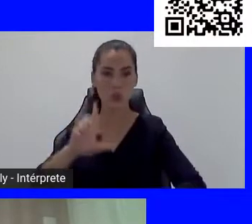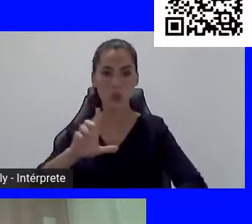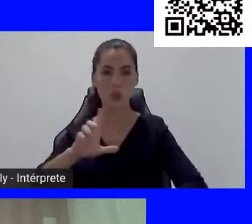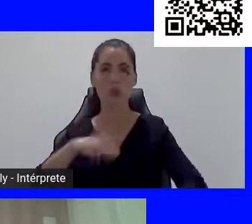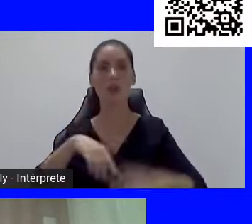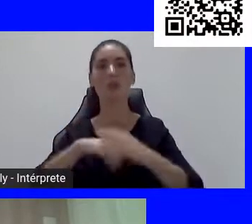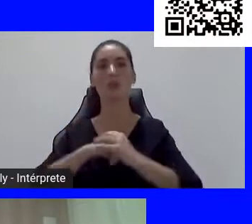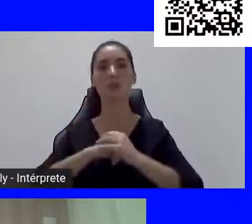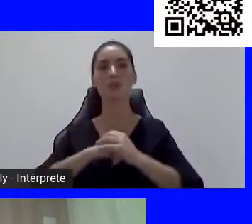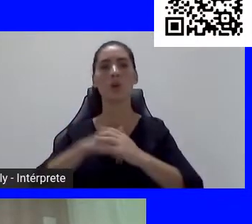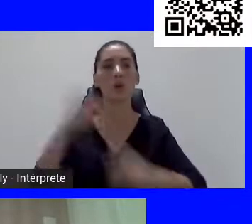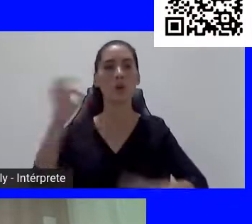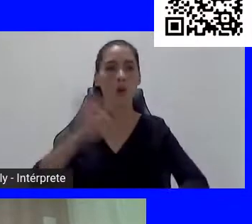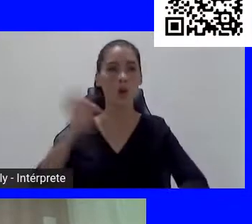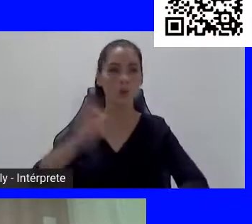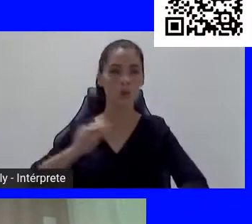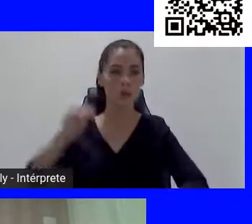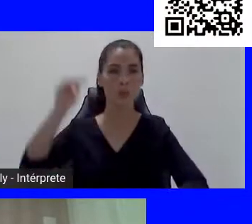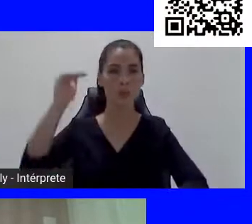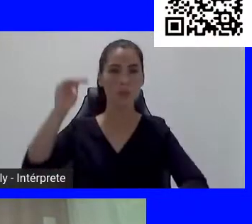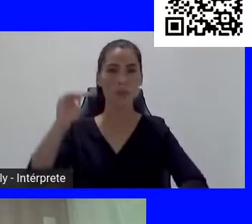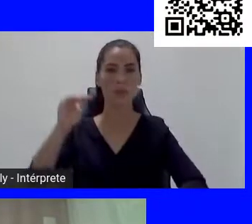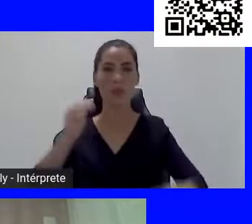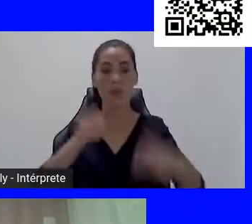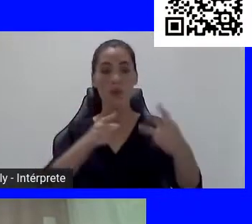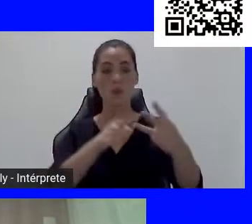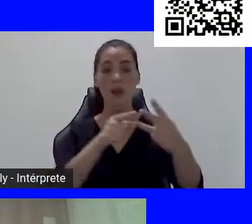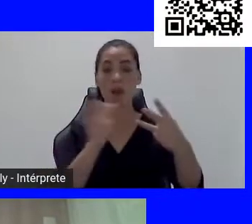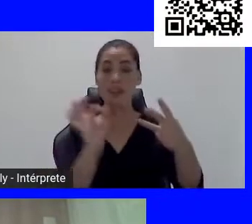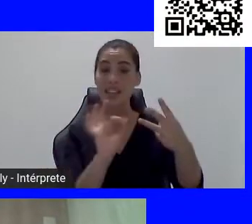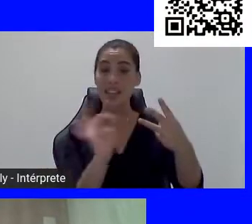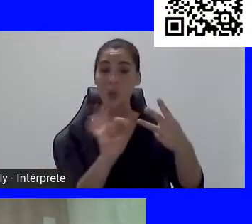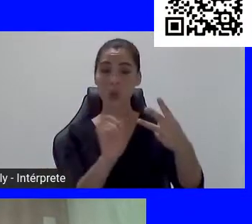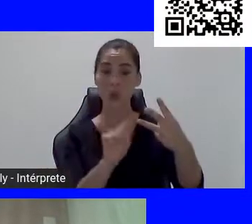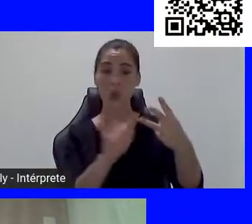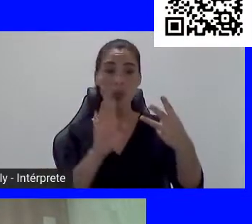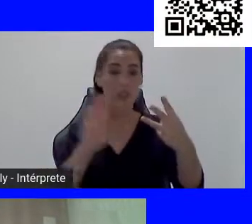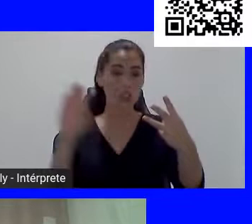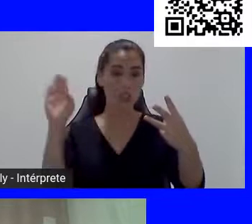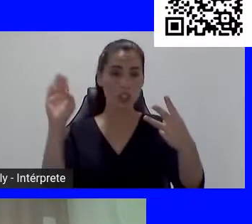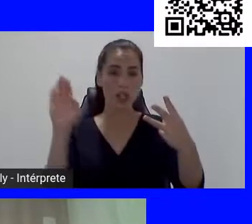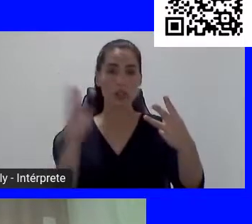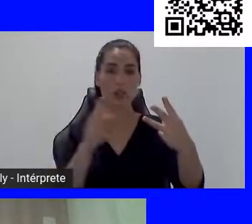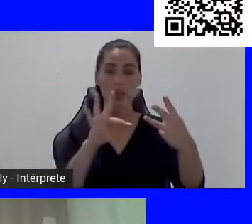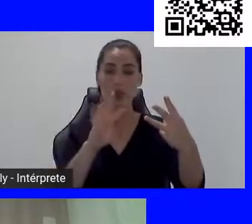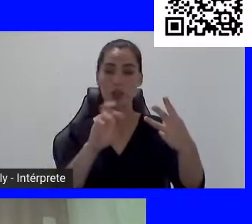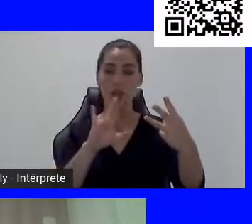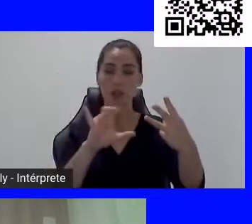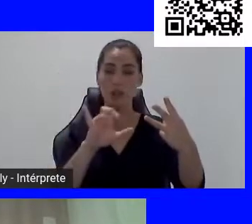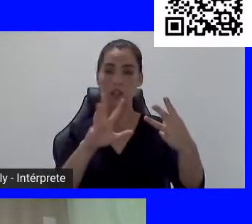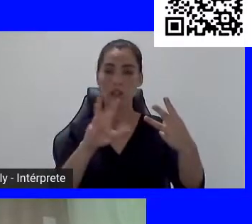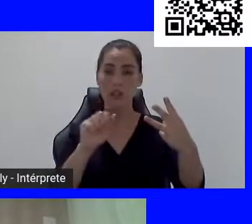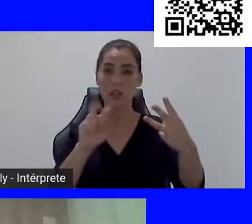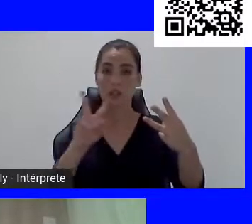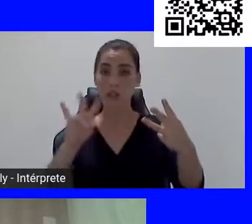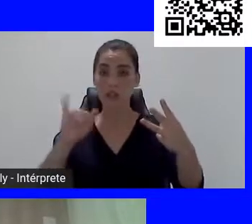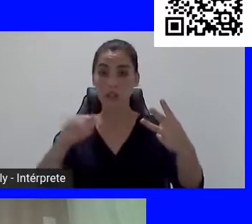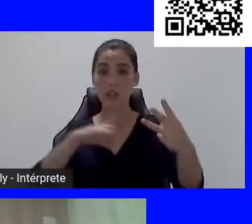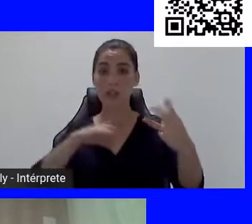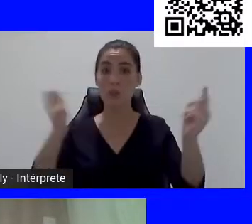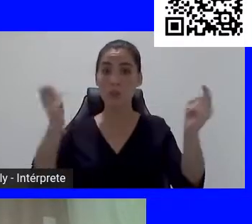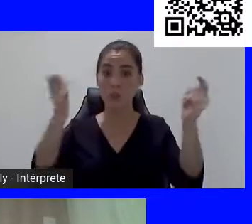e nenhum outro candidato da terceira via tem possibilidade hoje, nas pesquisas, de chegar a um segundo turno. A